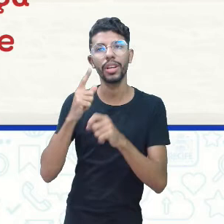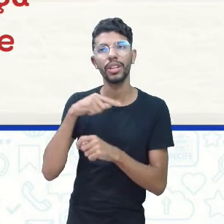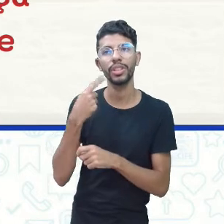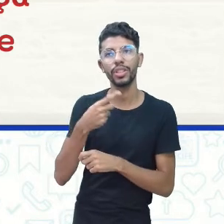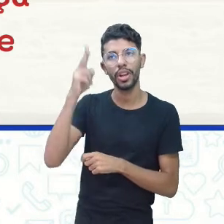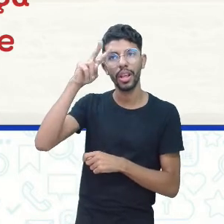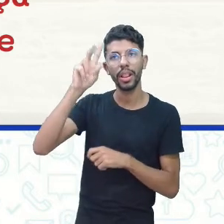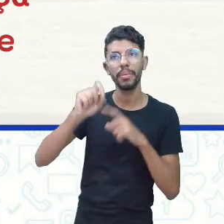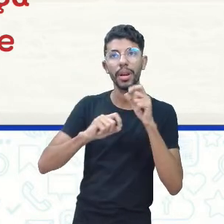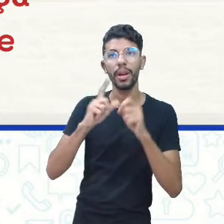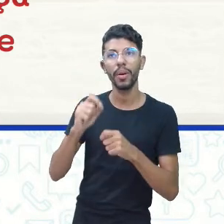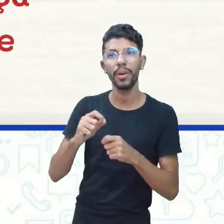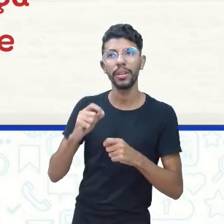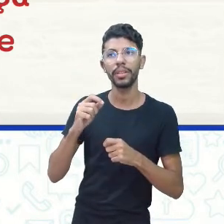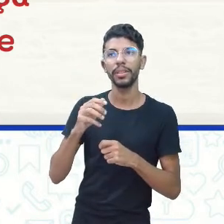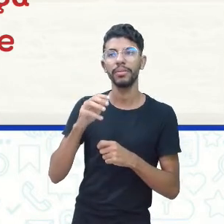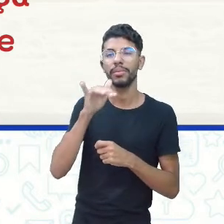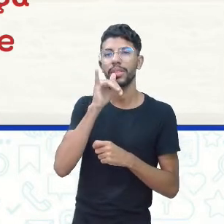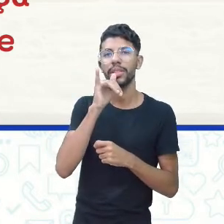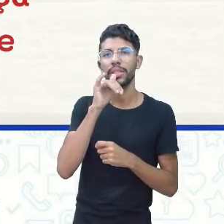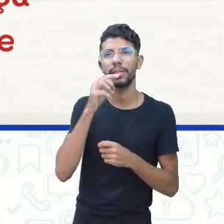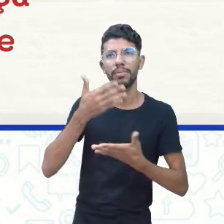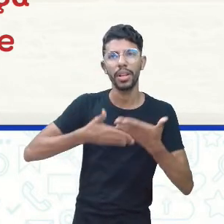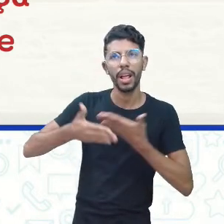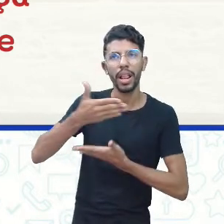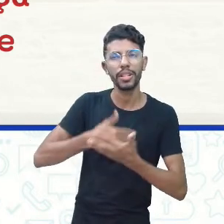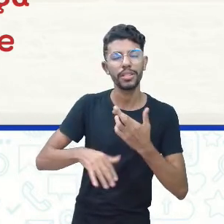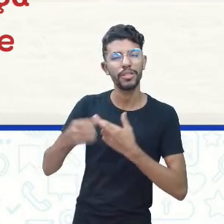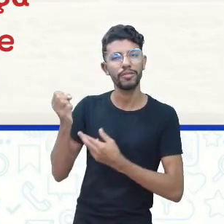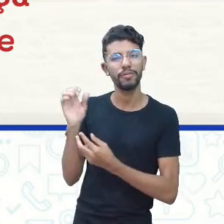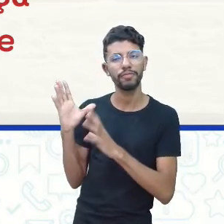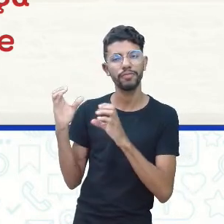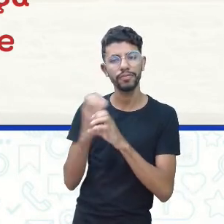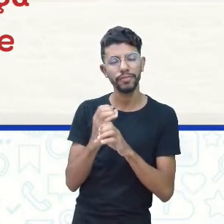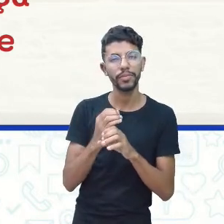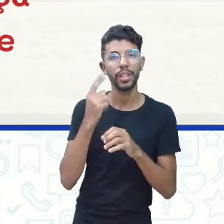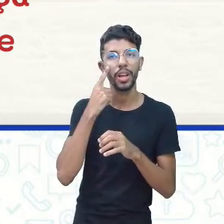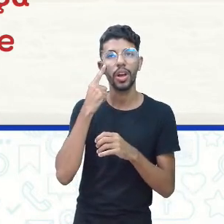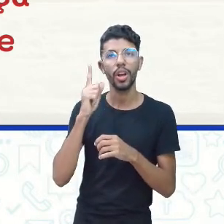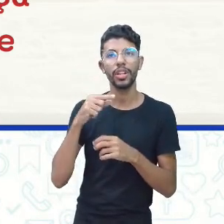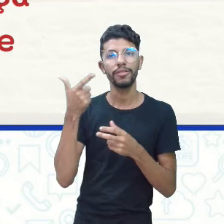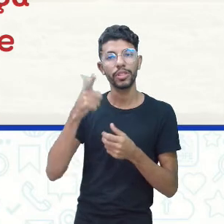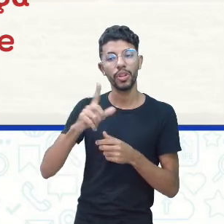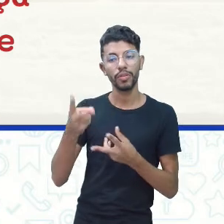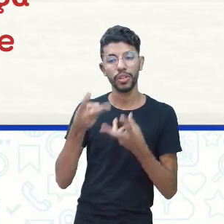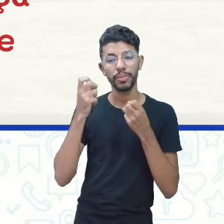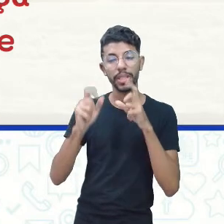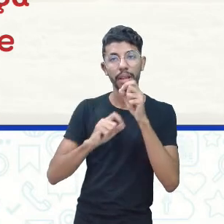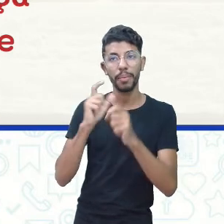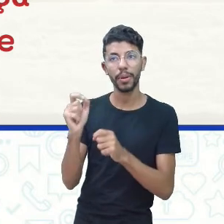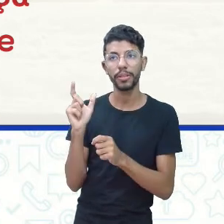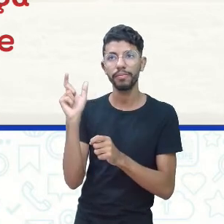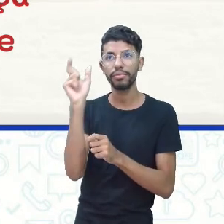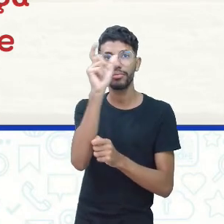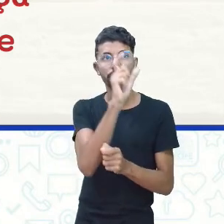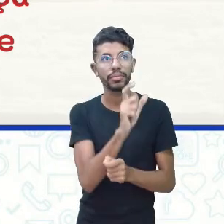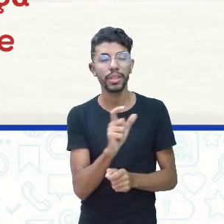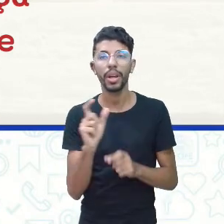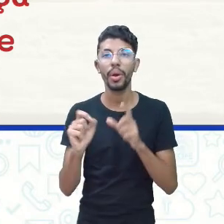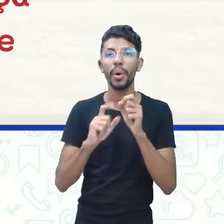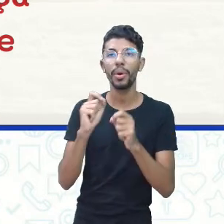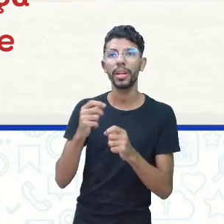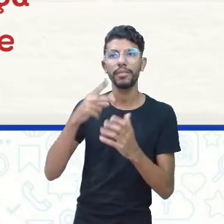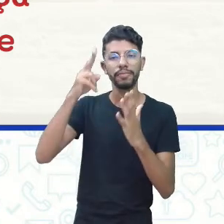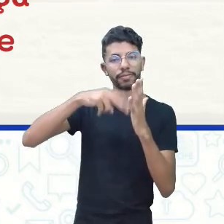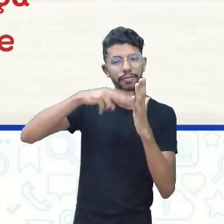gente relaciona essas expressões. Mais uma vez, a gente observa a importância de saber